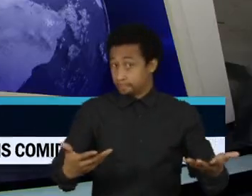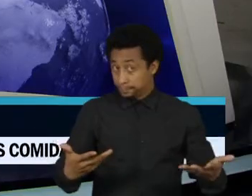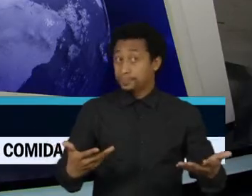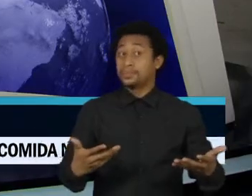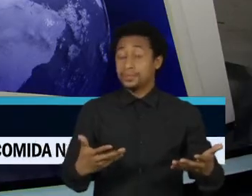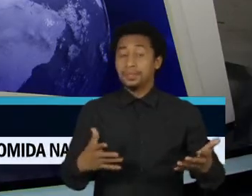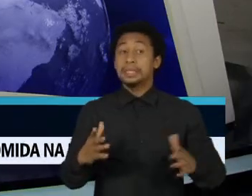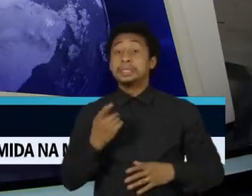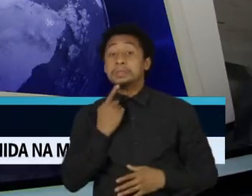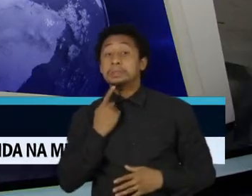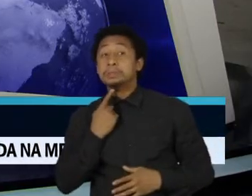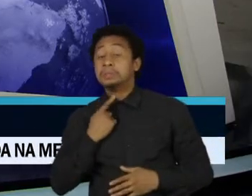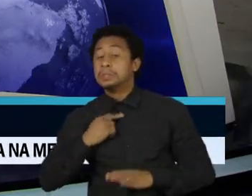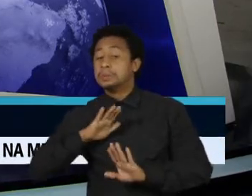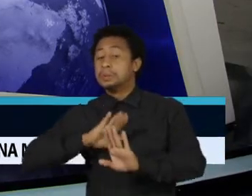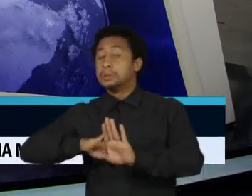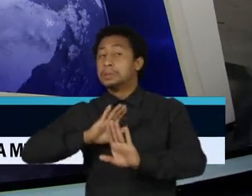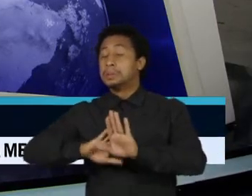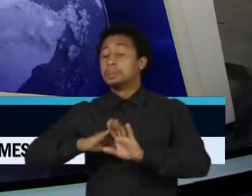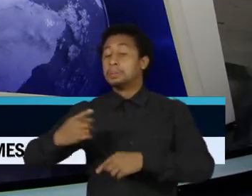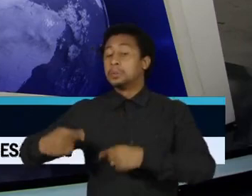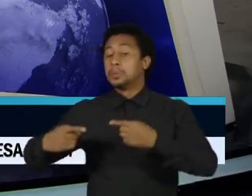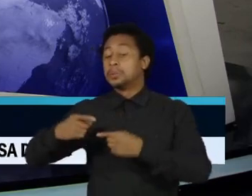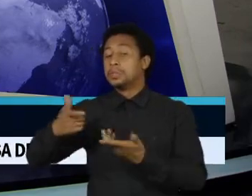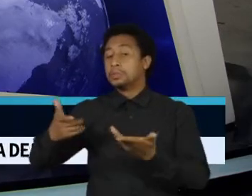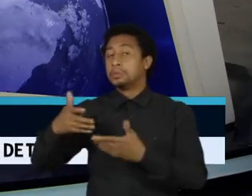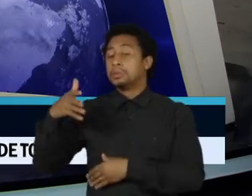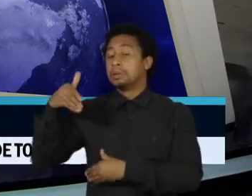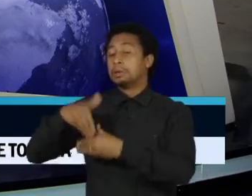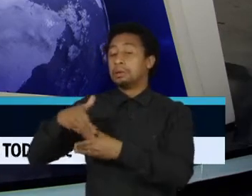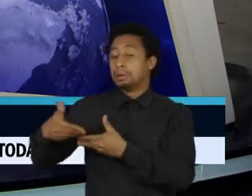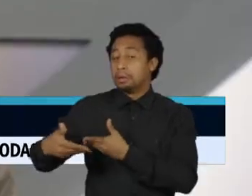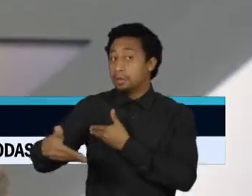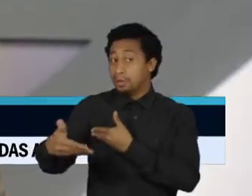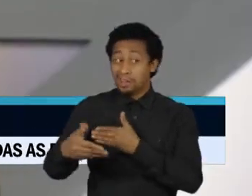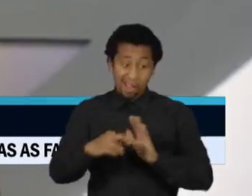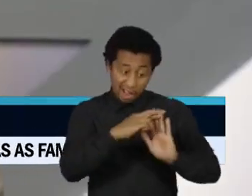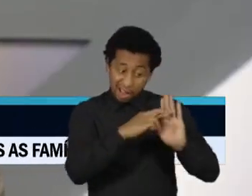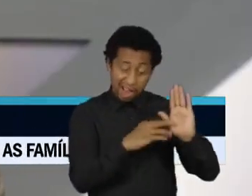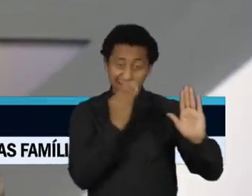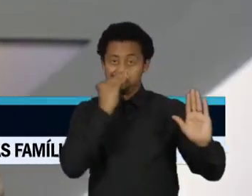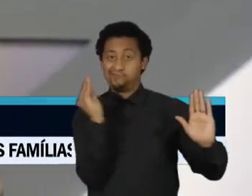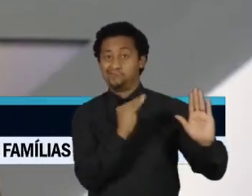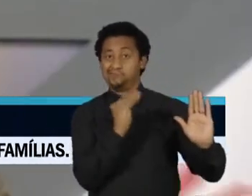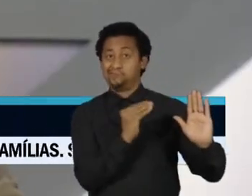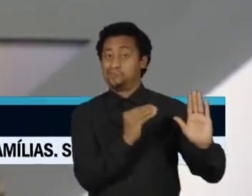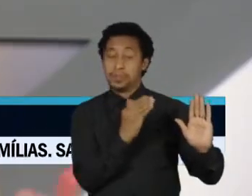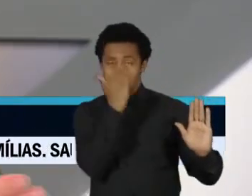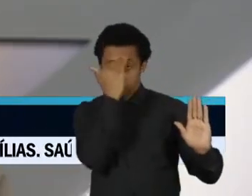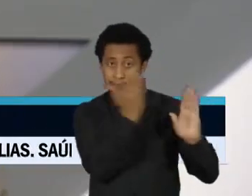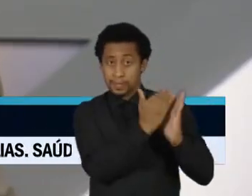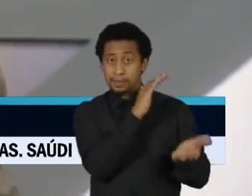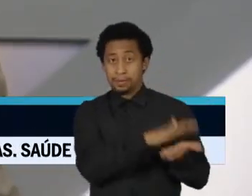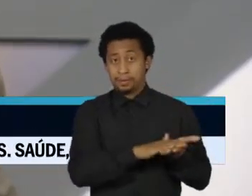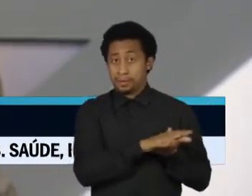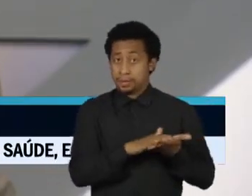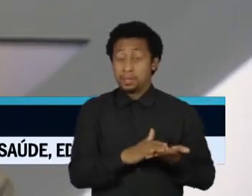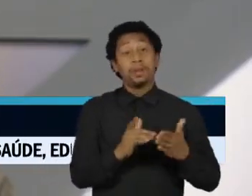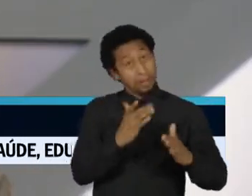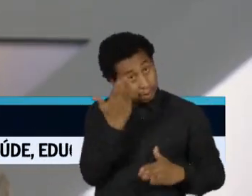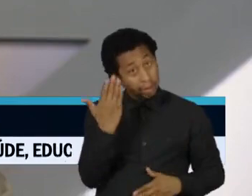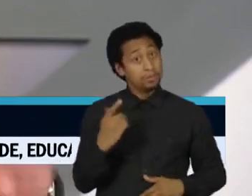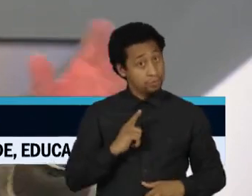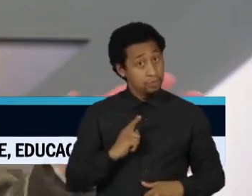o desejo político-eleitoral de um governo e a regra espirra. Então, a gente tinha um teto de gastos, que a gente acabou com o teto de